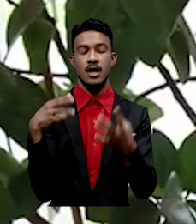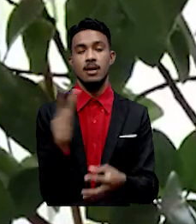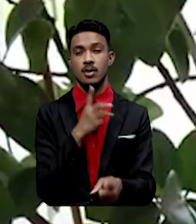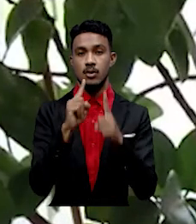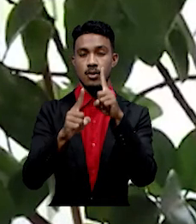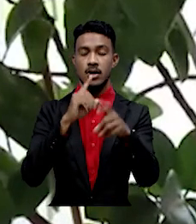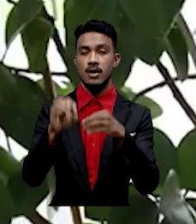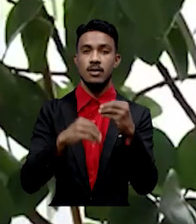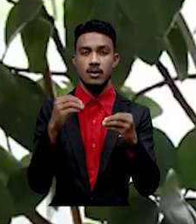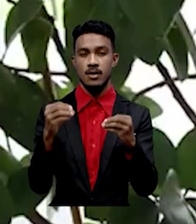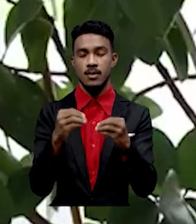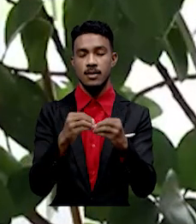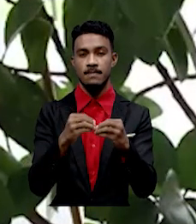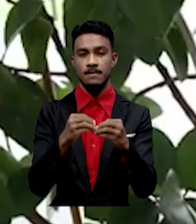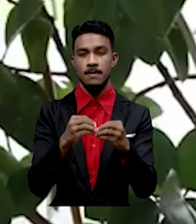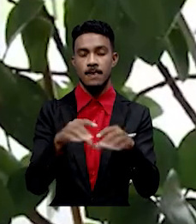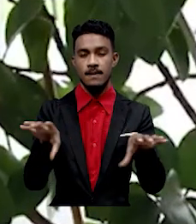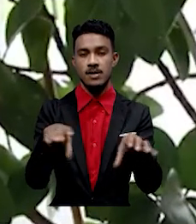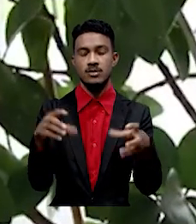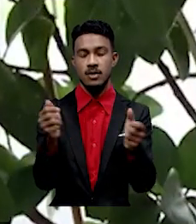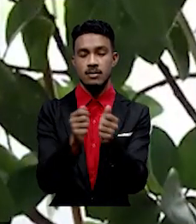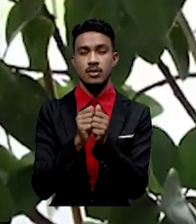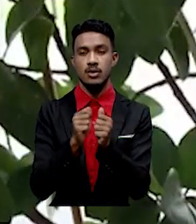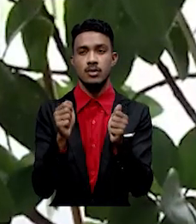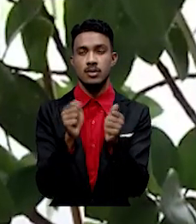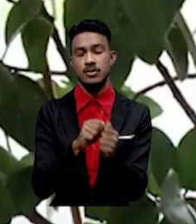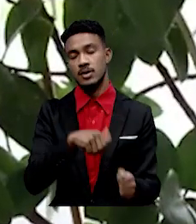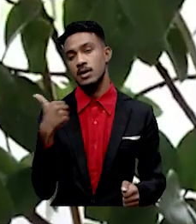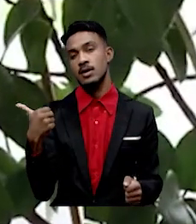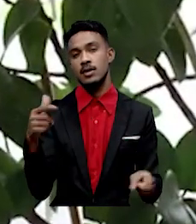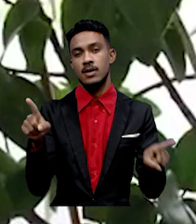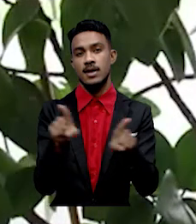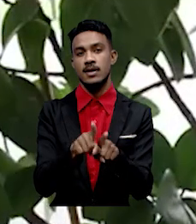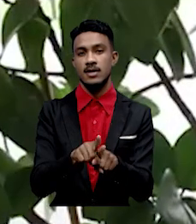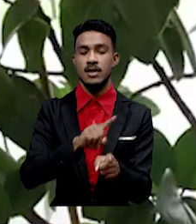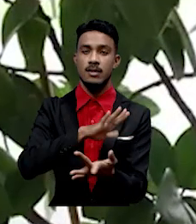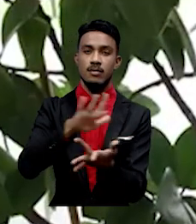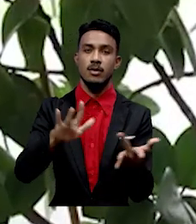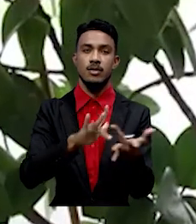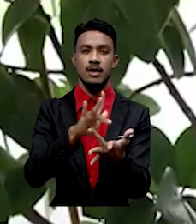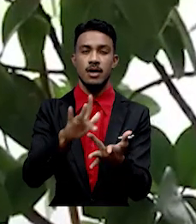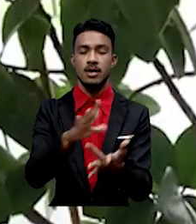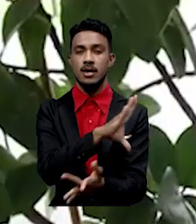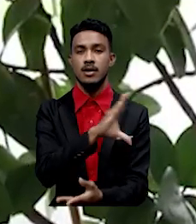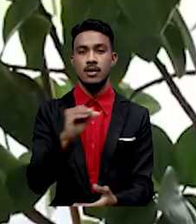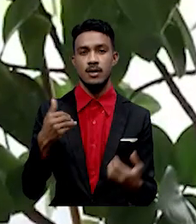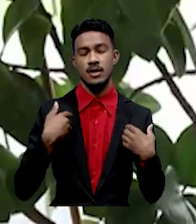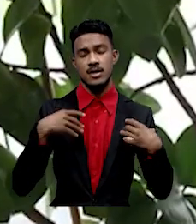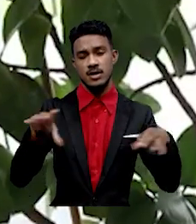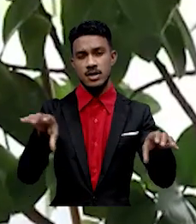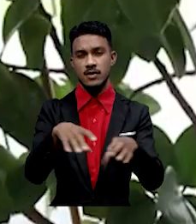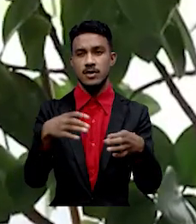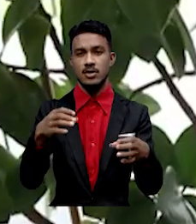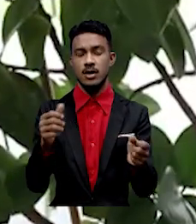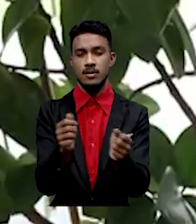para a cooperação bilateral selo, canesan mobilidade, na mos cooperação